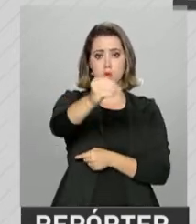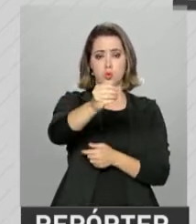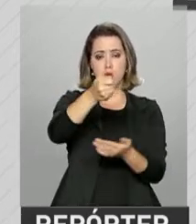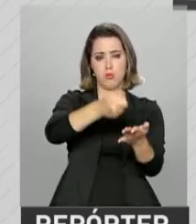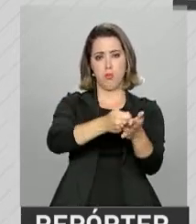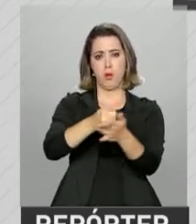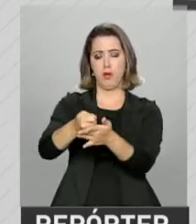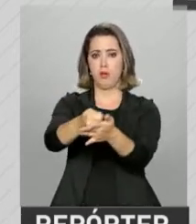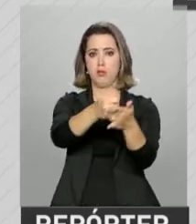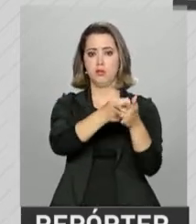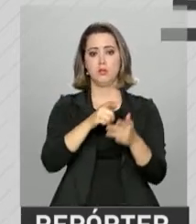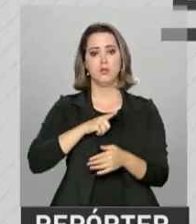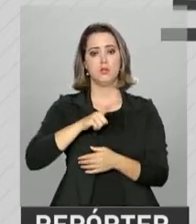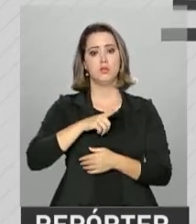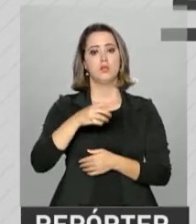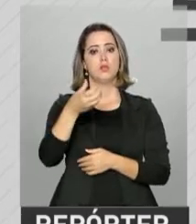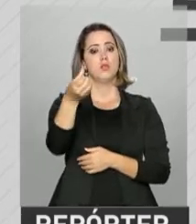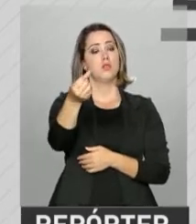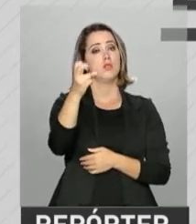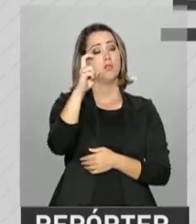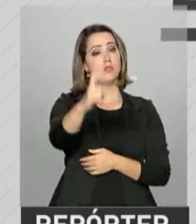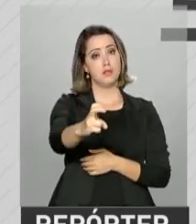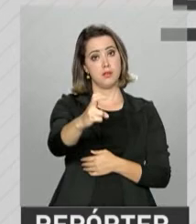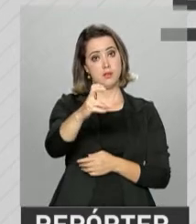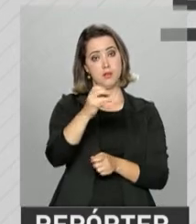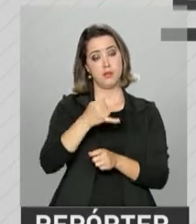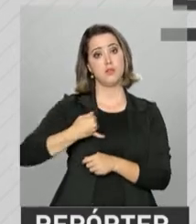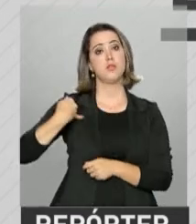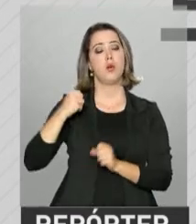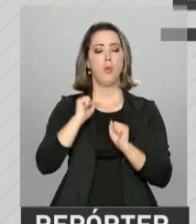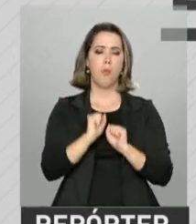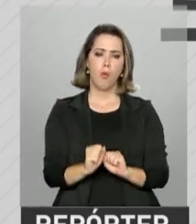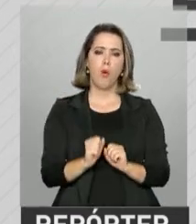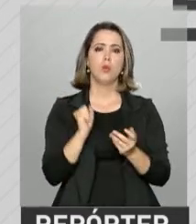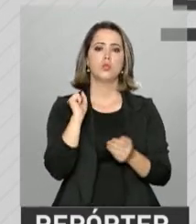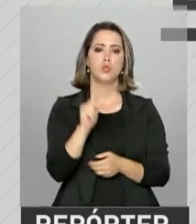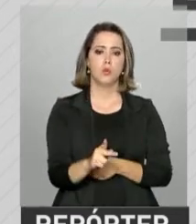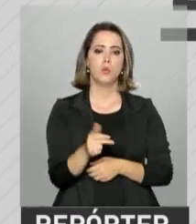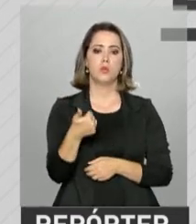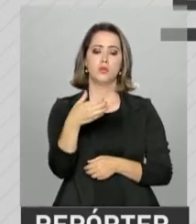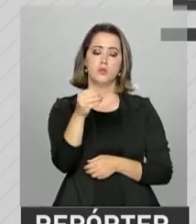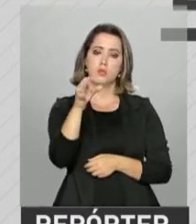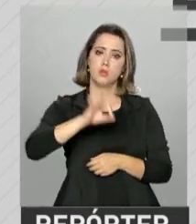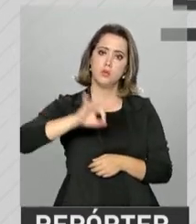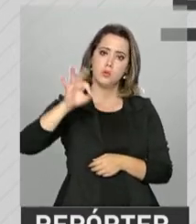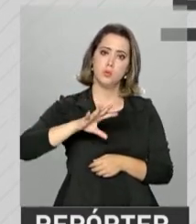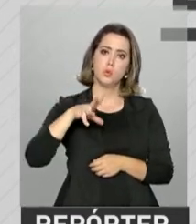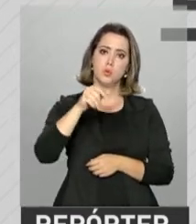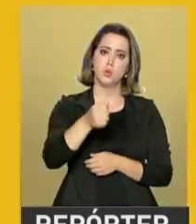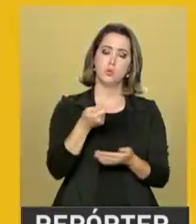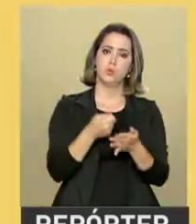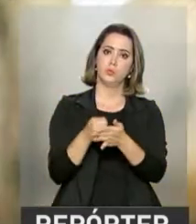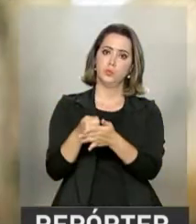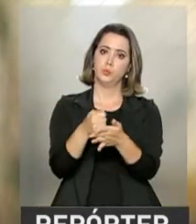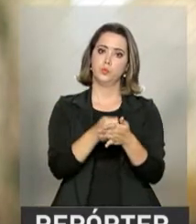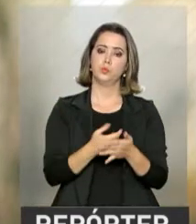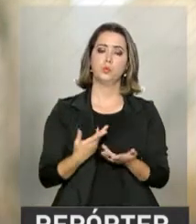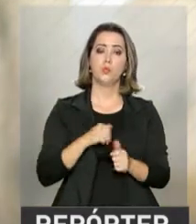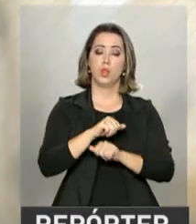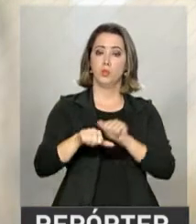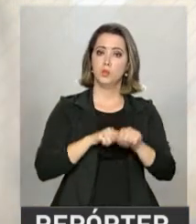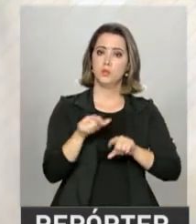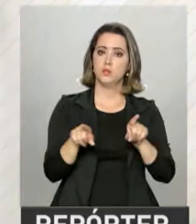contribuição terá 65 anos e vai poder se aposentar com 100% do benefício mudanças também